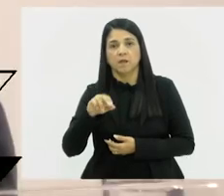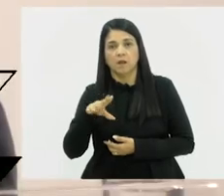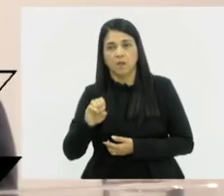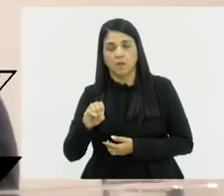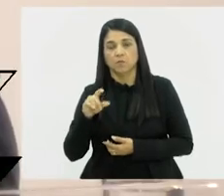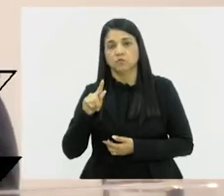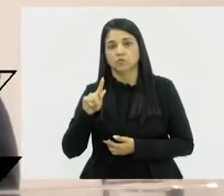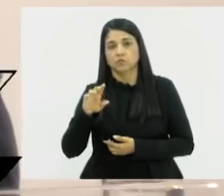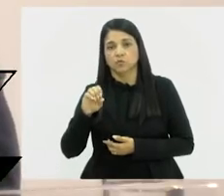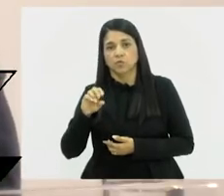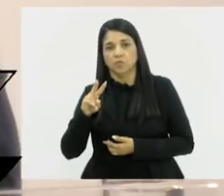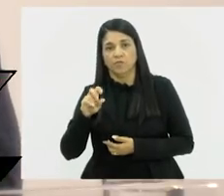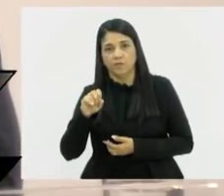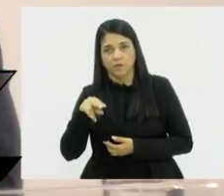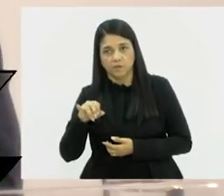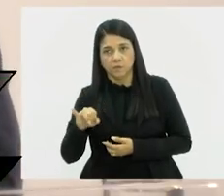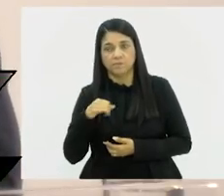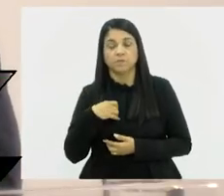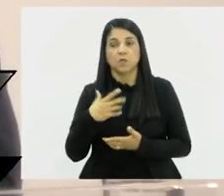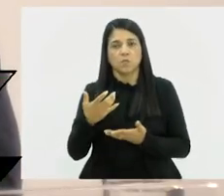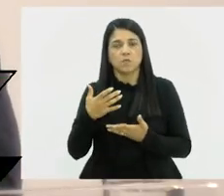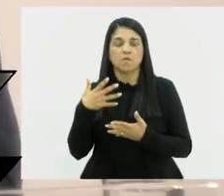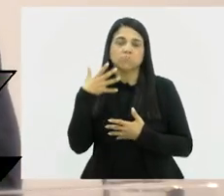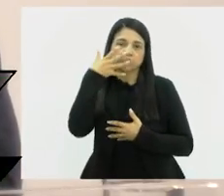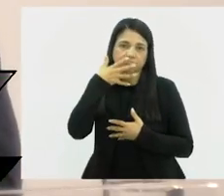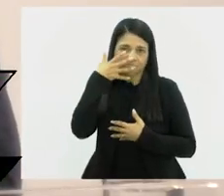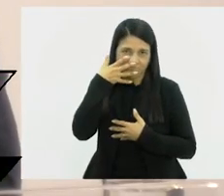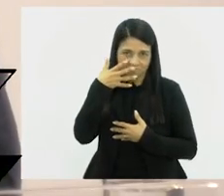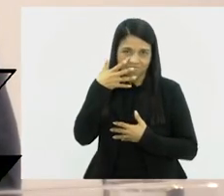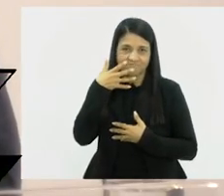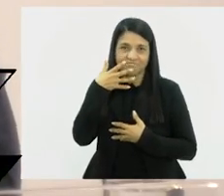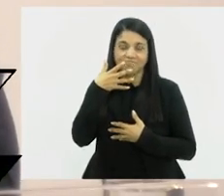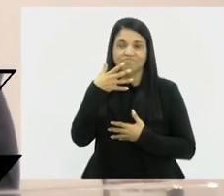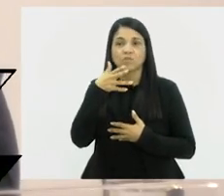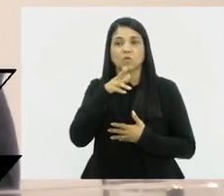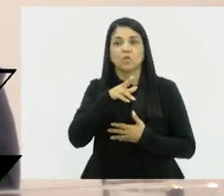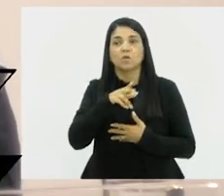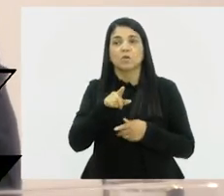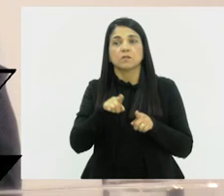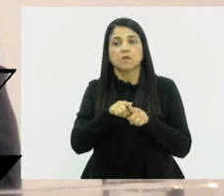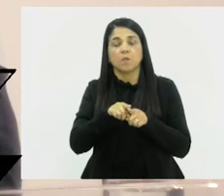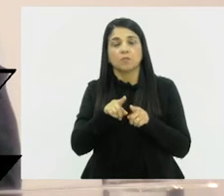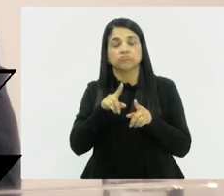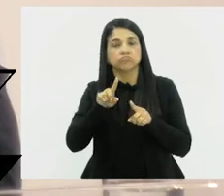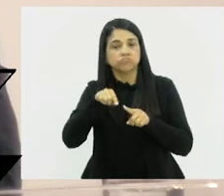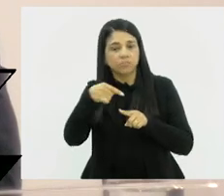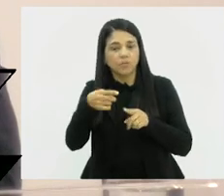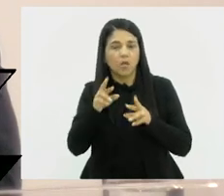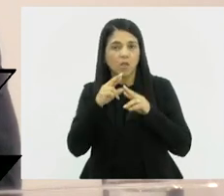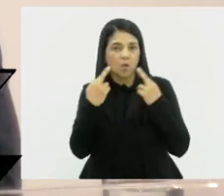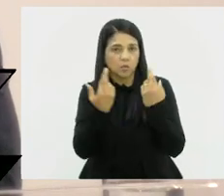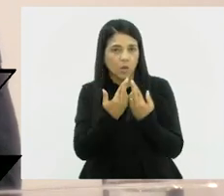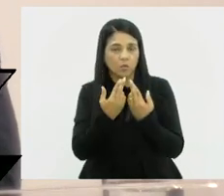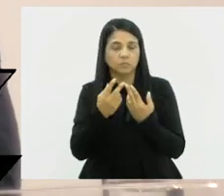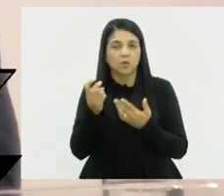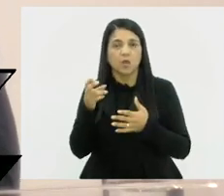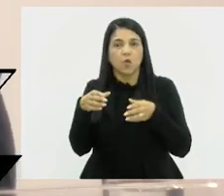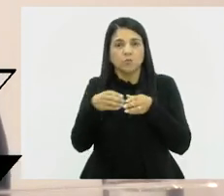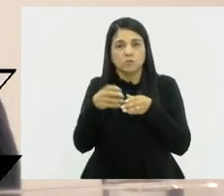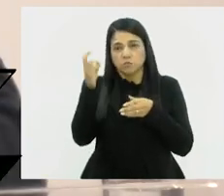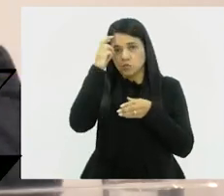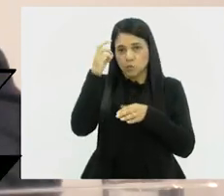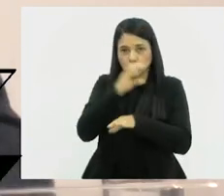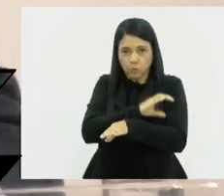Ratinho. Eu pedi que eu pudesse fazer uso da palavra, porque daqui a pouquinho tem reunião também na Comissão de Cultura, que eu sou